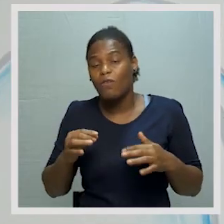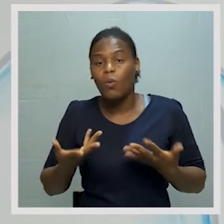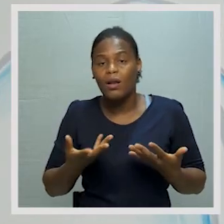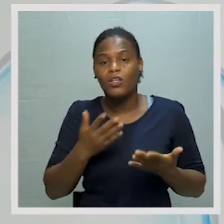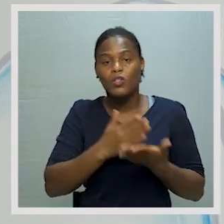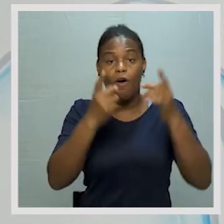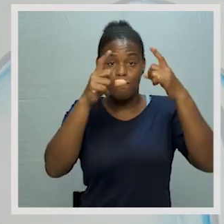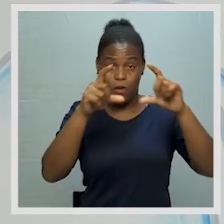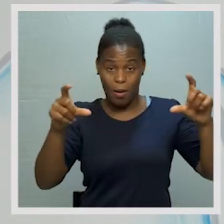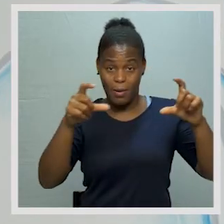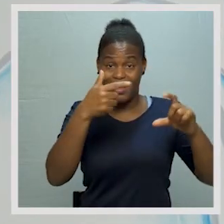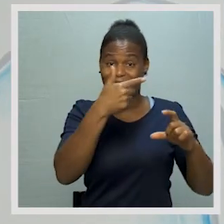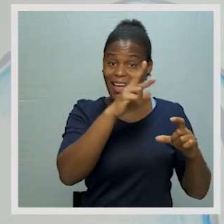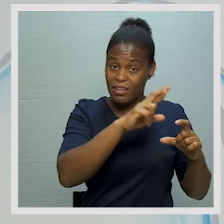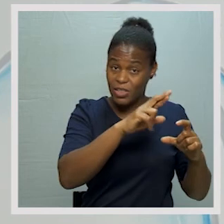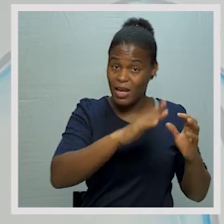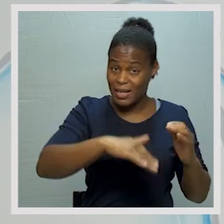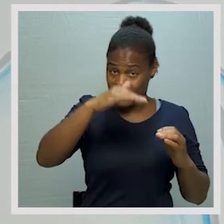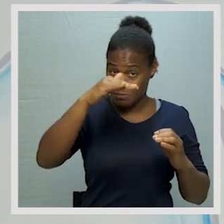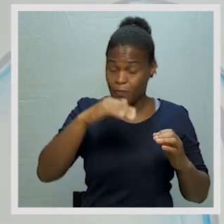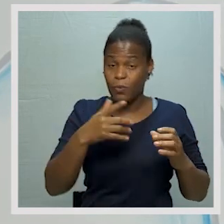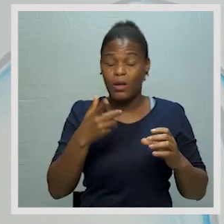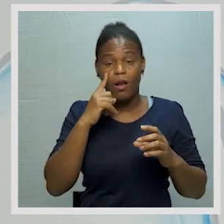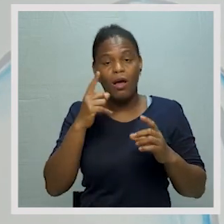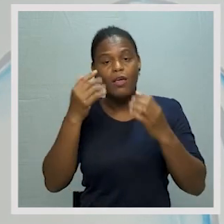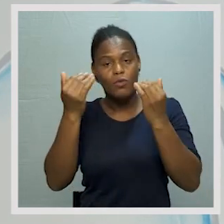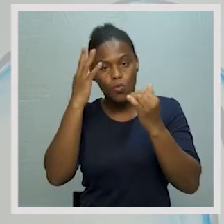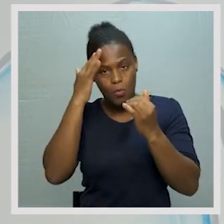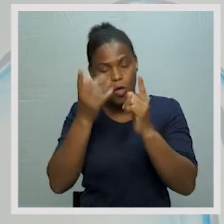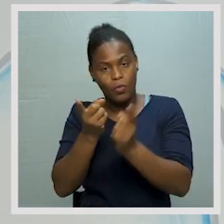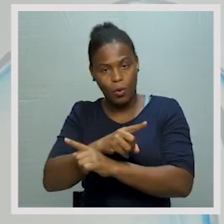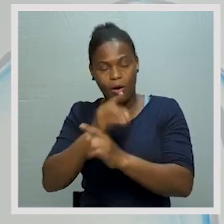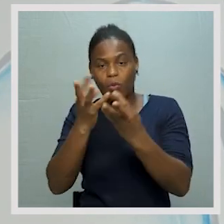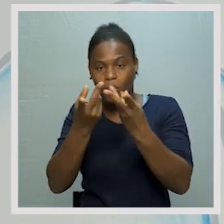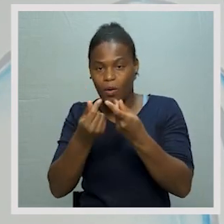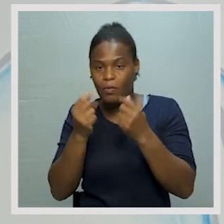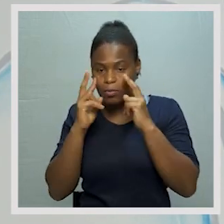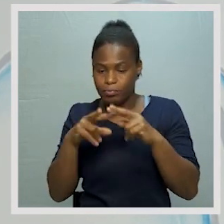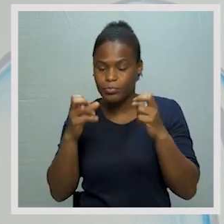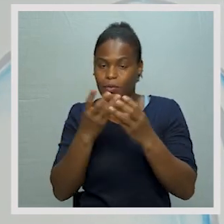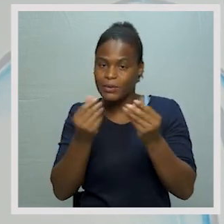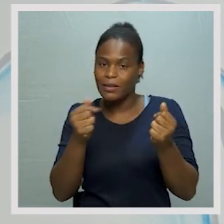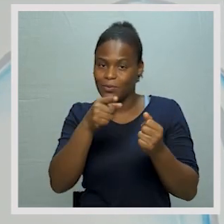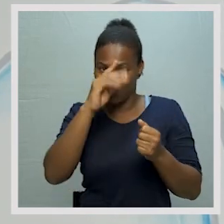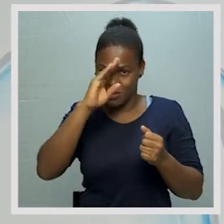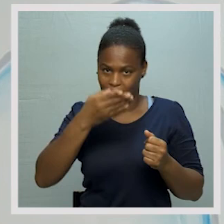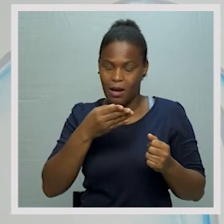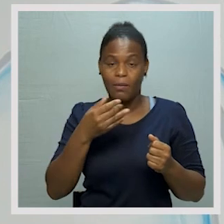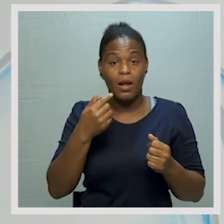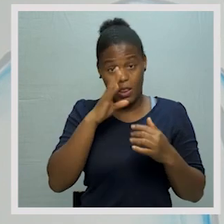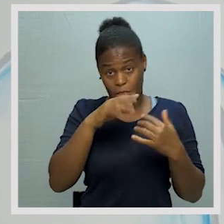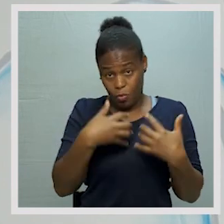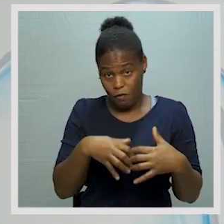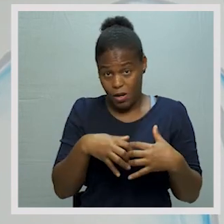só usar a fórmula de taxa de crescimento, substituir os dados, resolver e vocês vão encontrar o resultado. Vocês já sabem que se